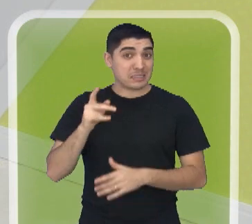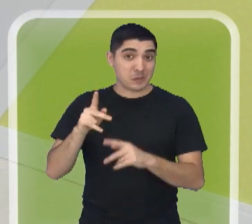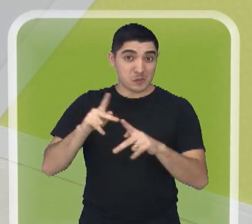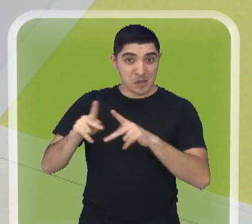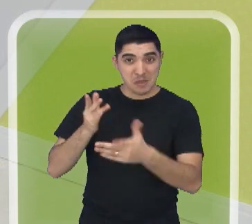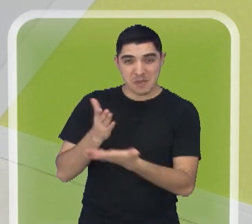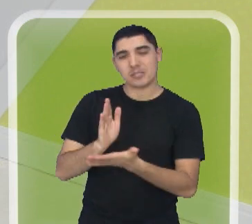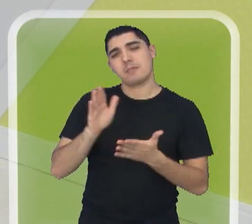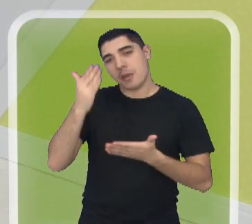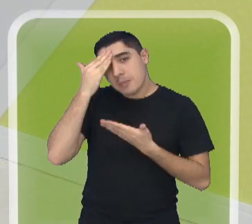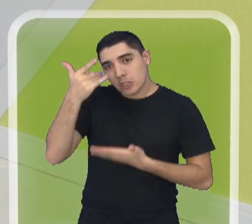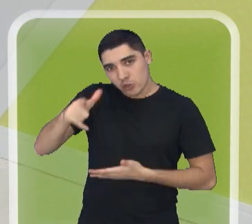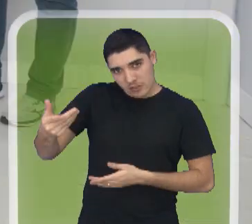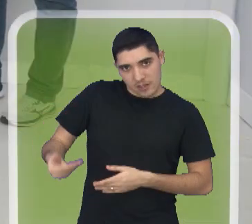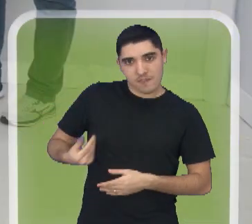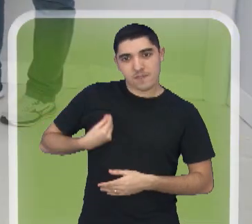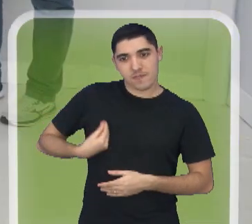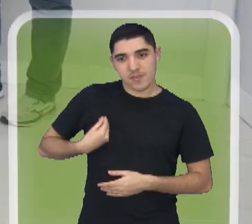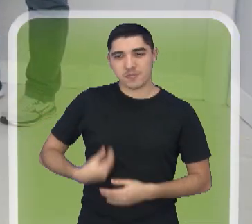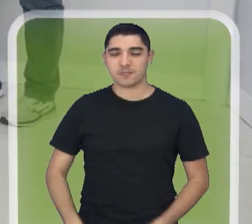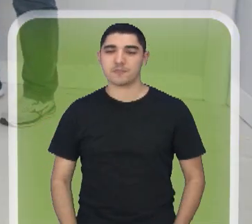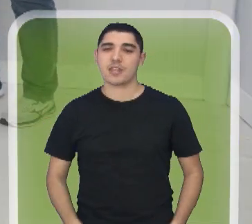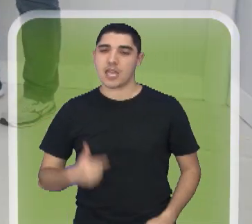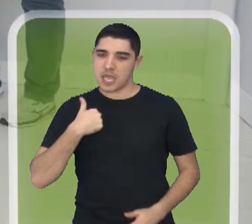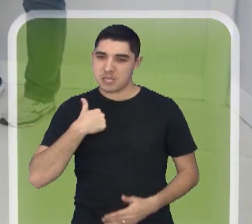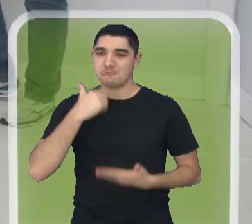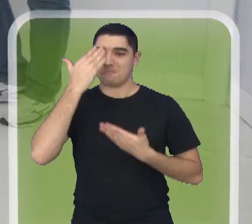uma vez pela sua presença aqui. Eu que agradeço.